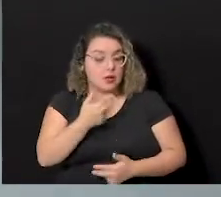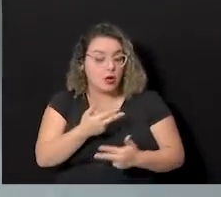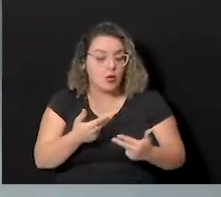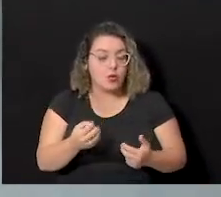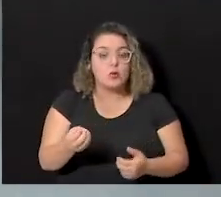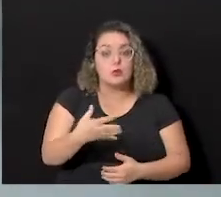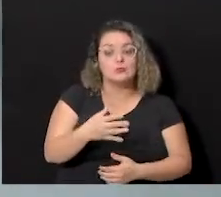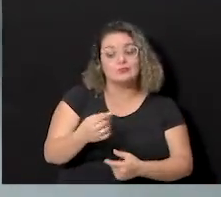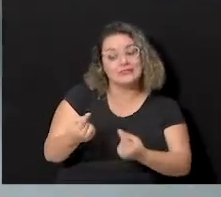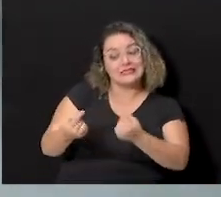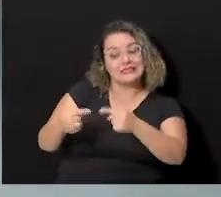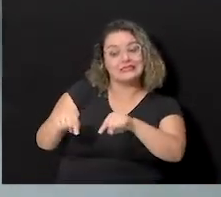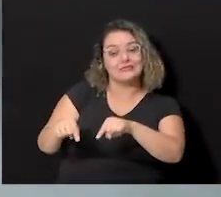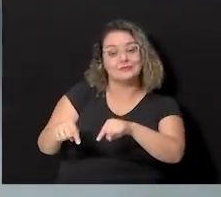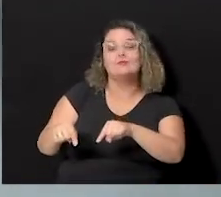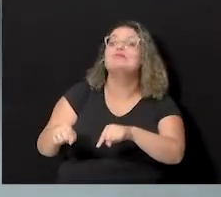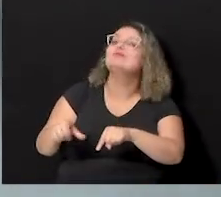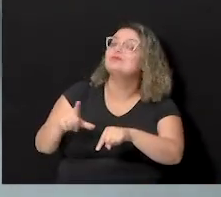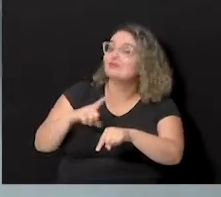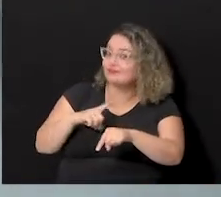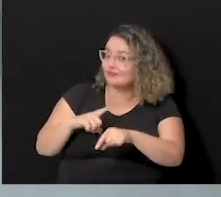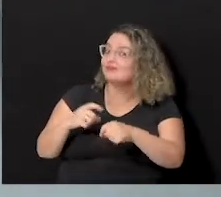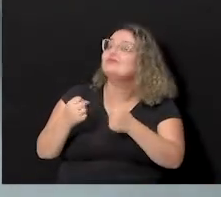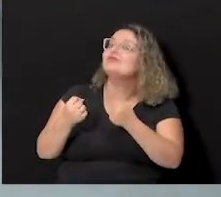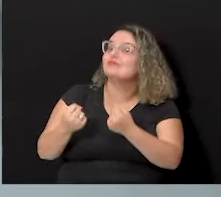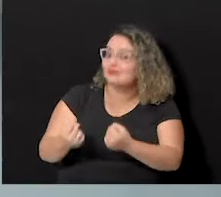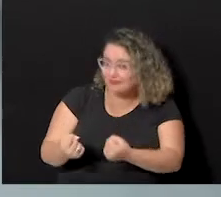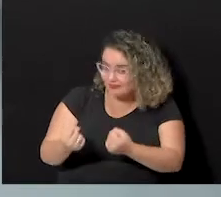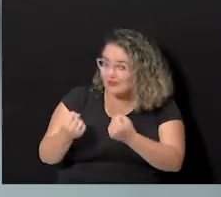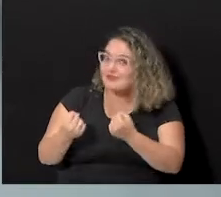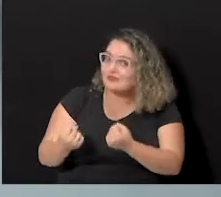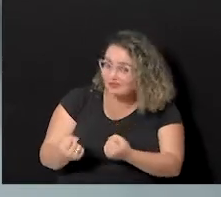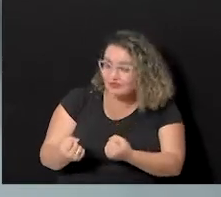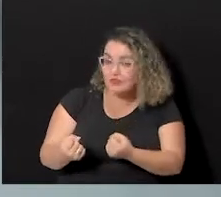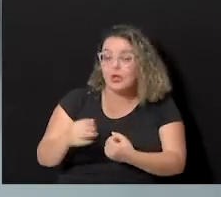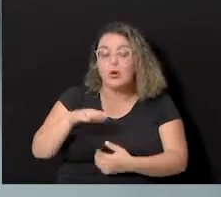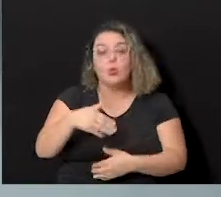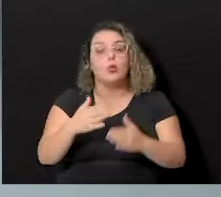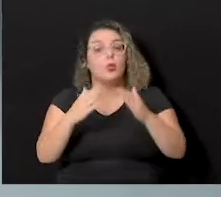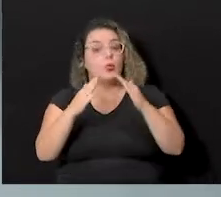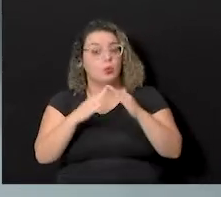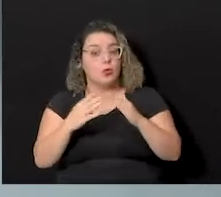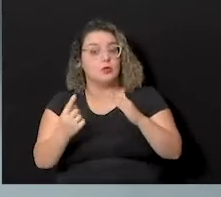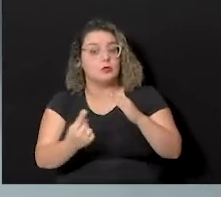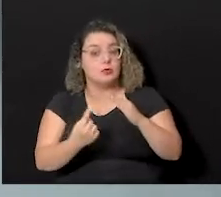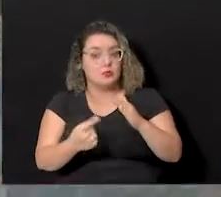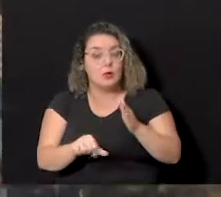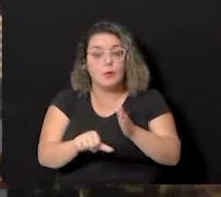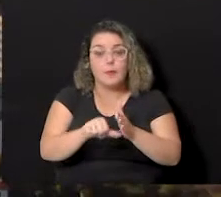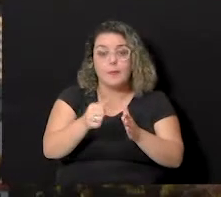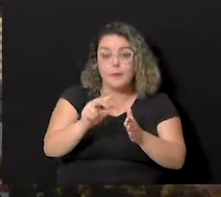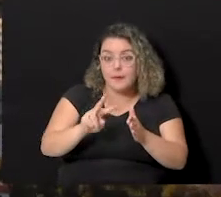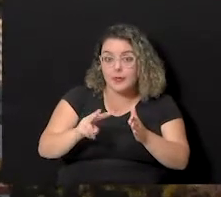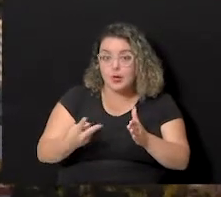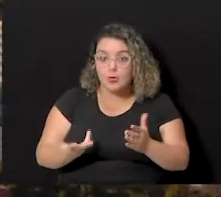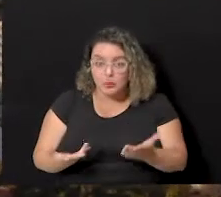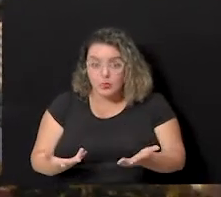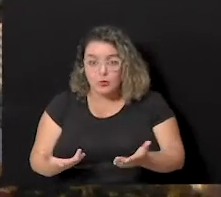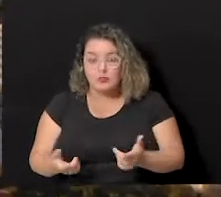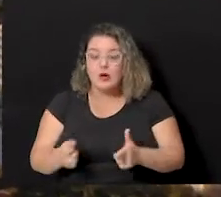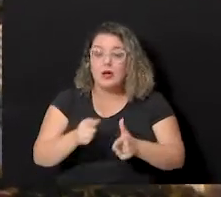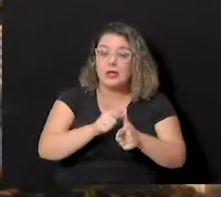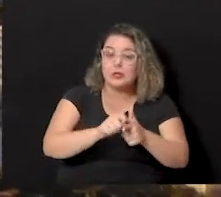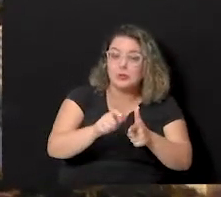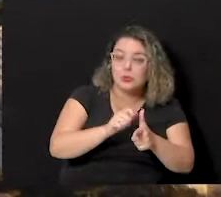novo. Mas o contra também é muito pesado, né? Porque quando você mora sozinho, principalmente a primeira locação, está muito associada